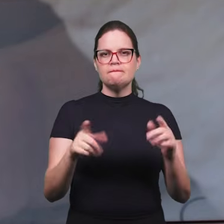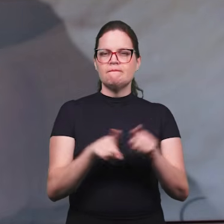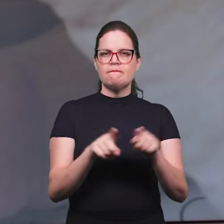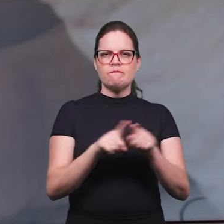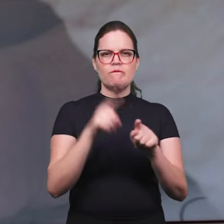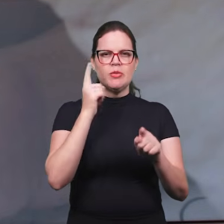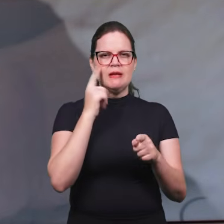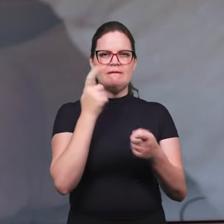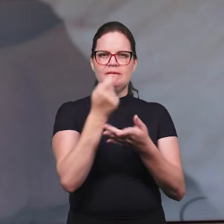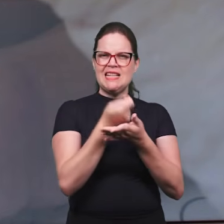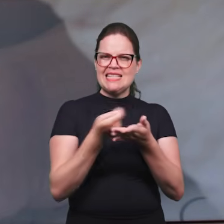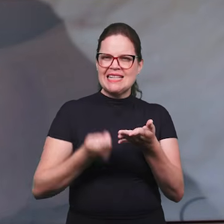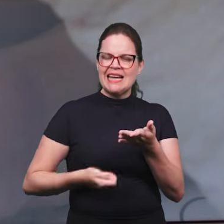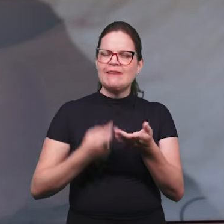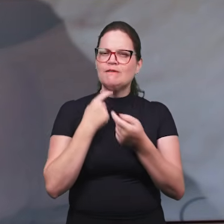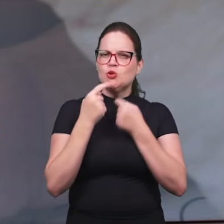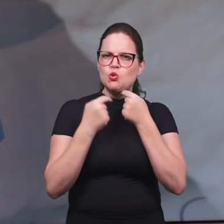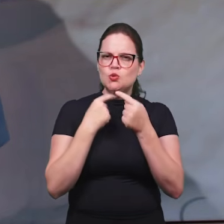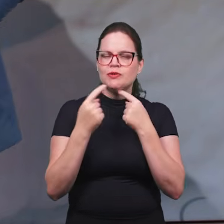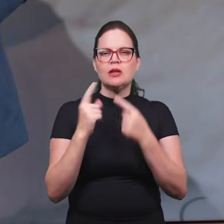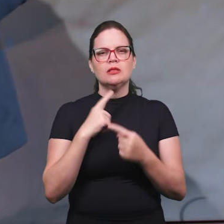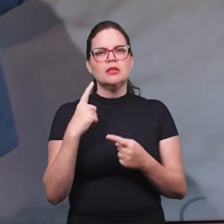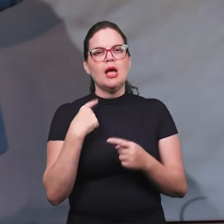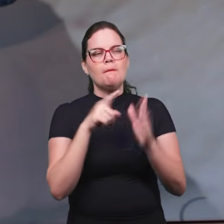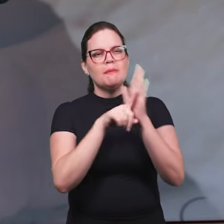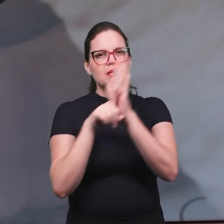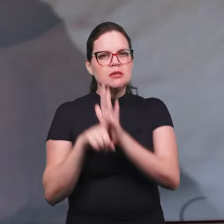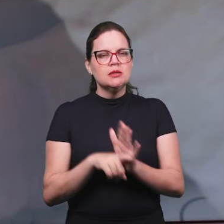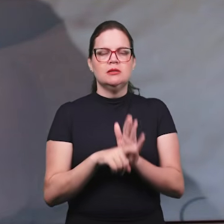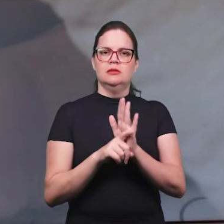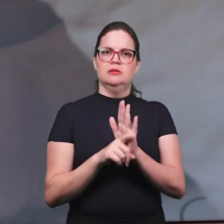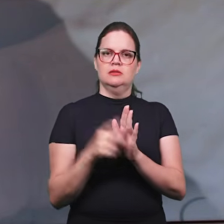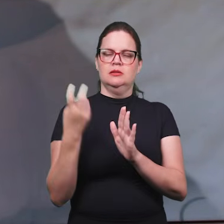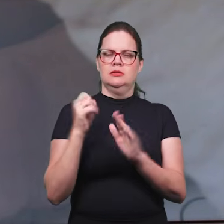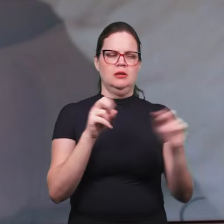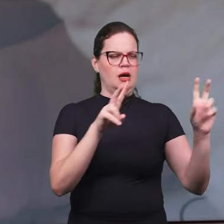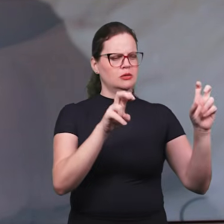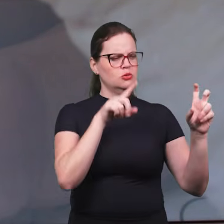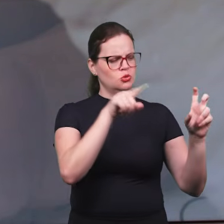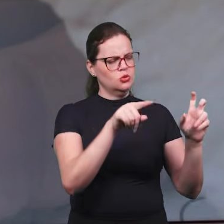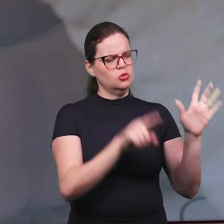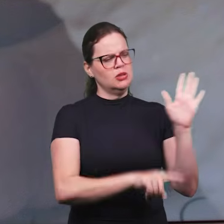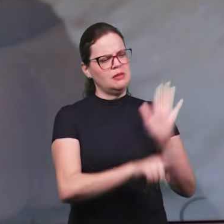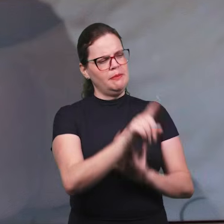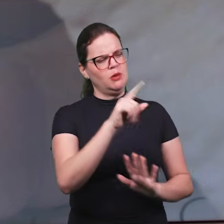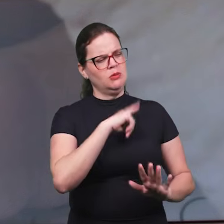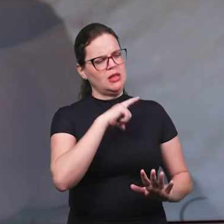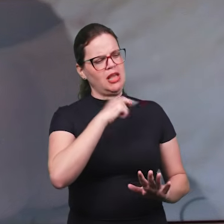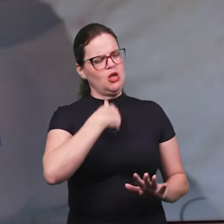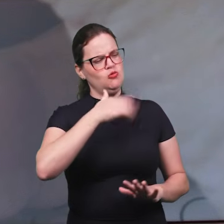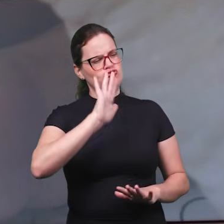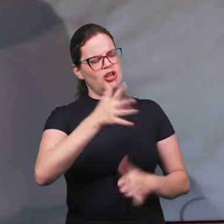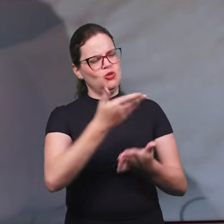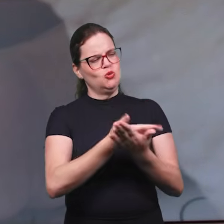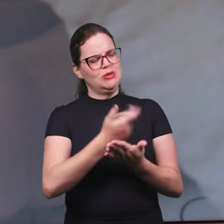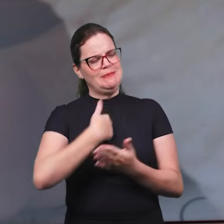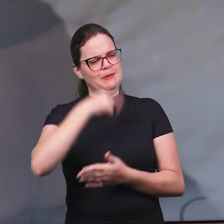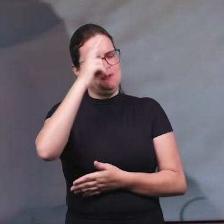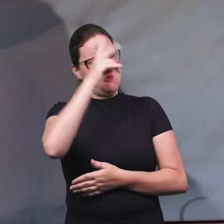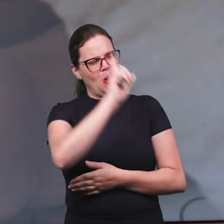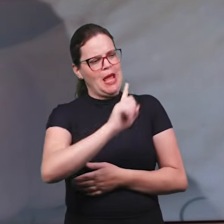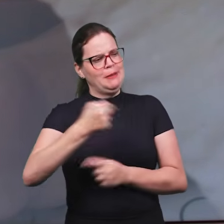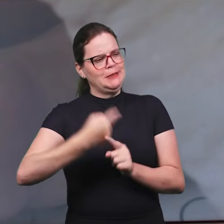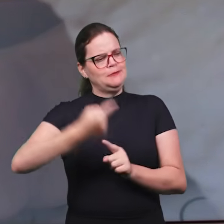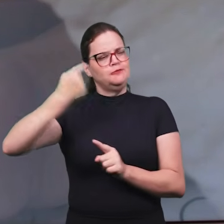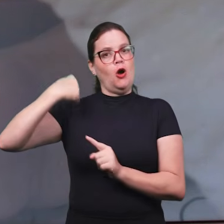ali juntamente com o seu material, tira suas dúvidas. Olha, essa questão trata desse assunto, eu já estudei isso.